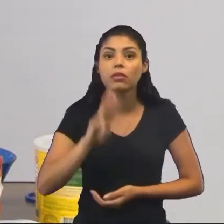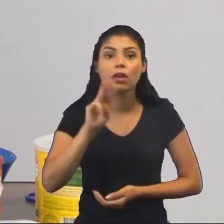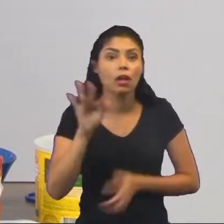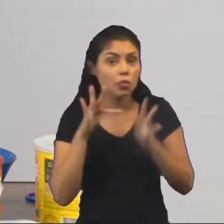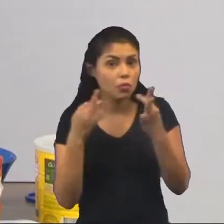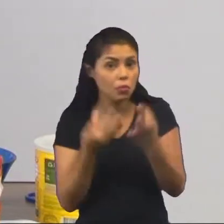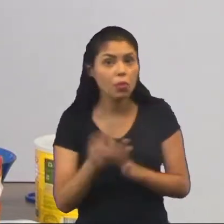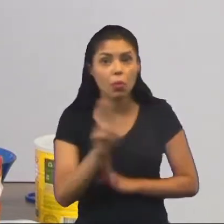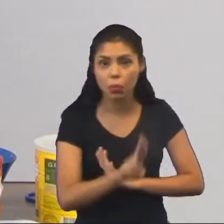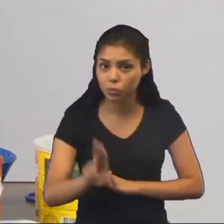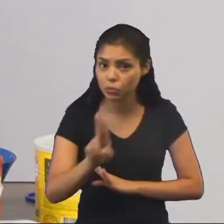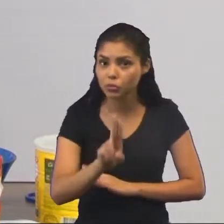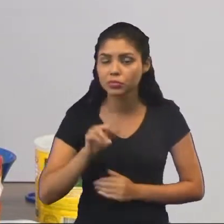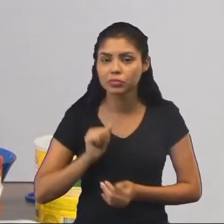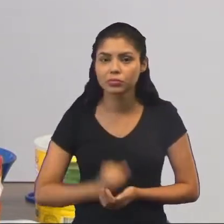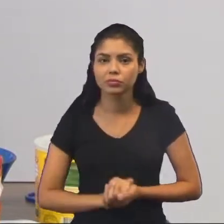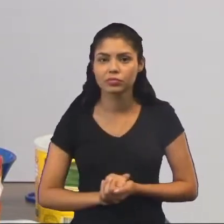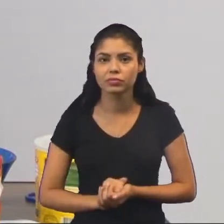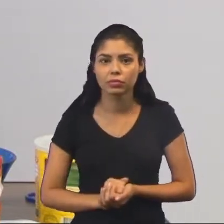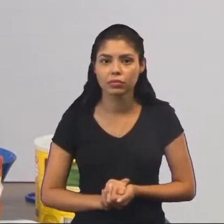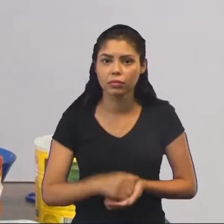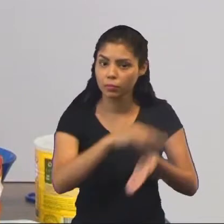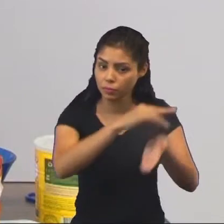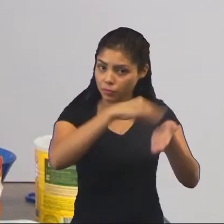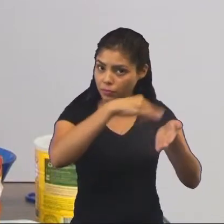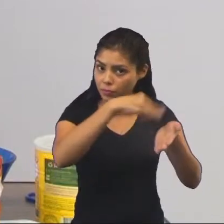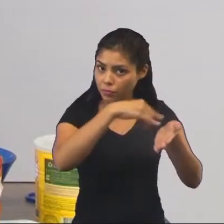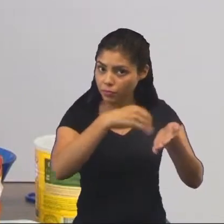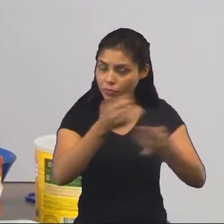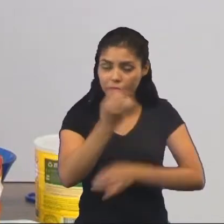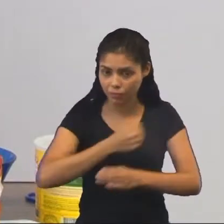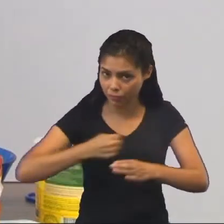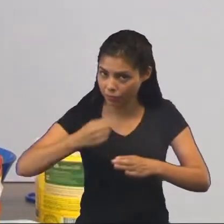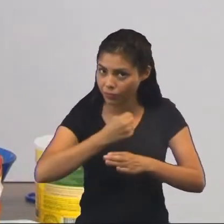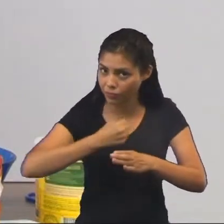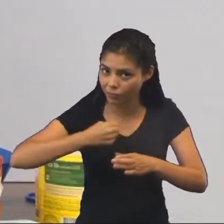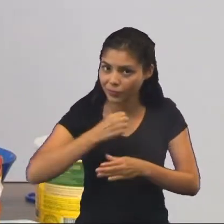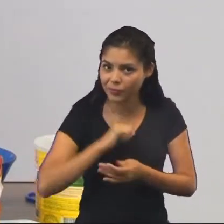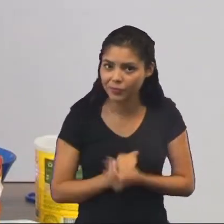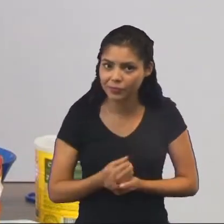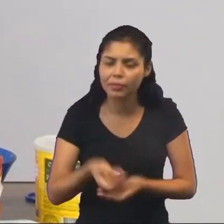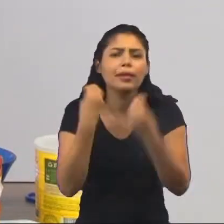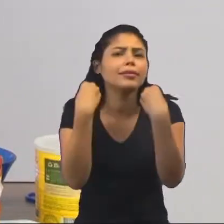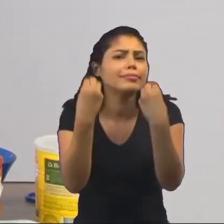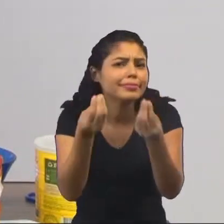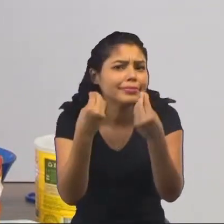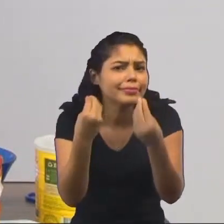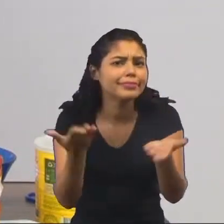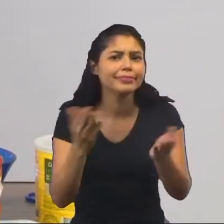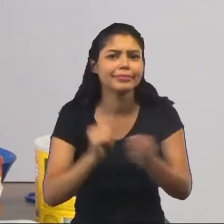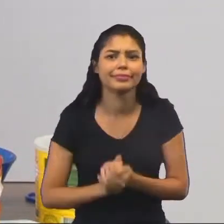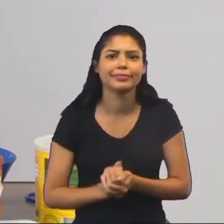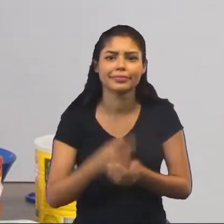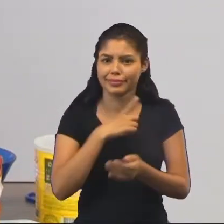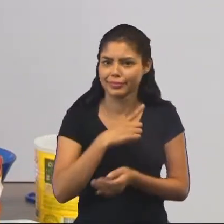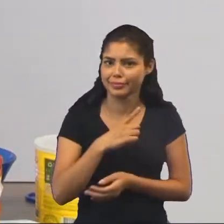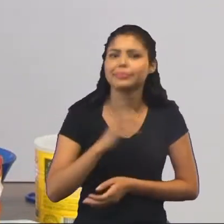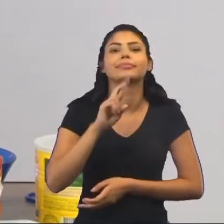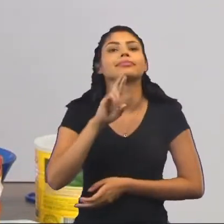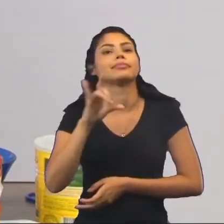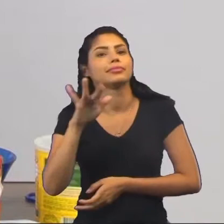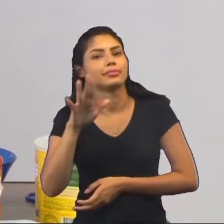sua família utiliza receitas para cozinhar? Para que vocês acham que serve uma